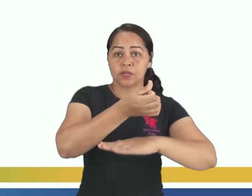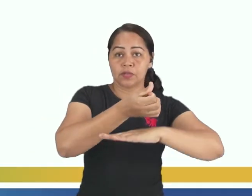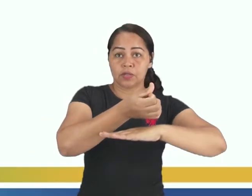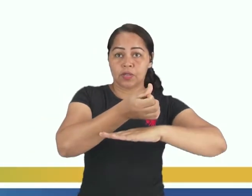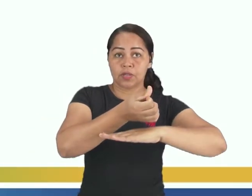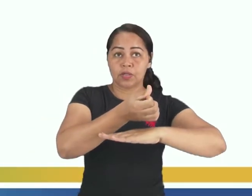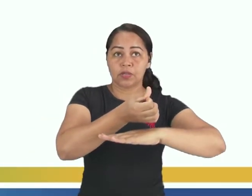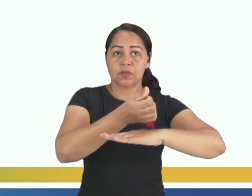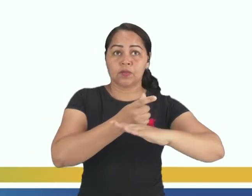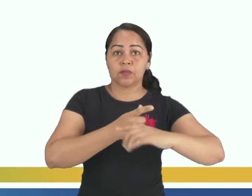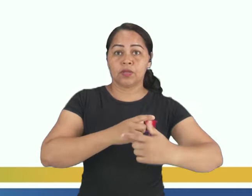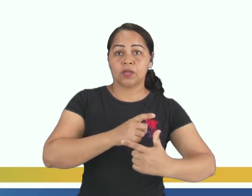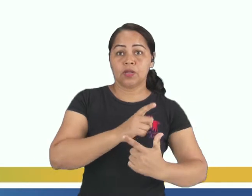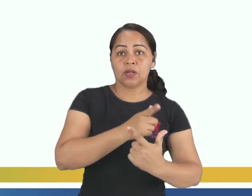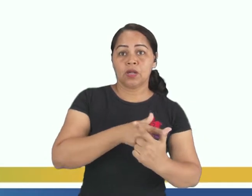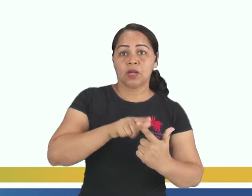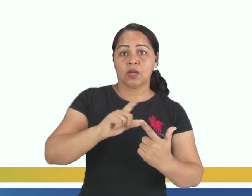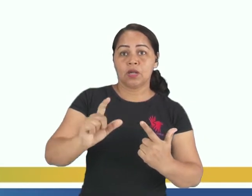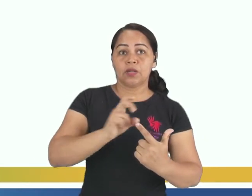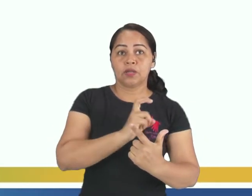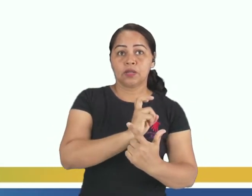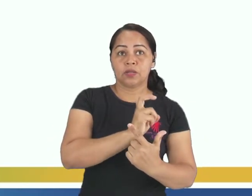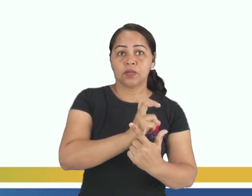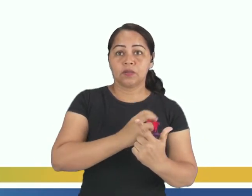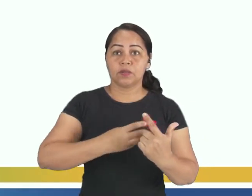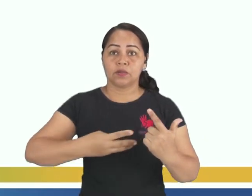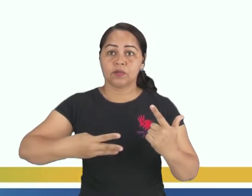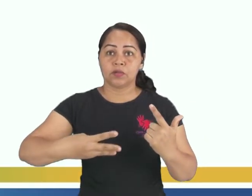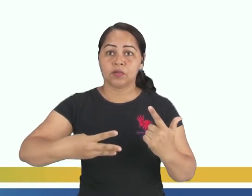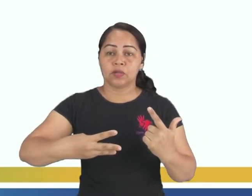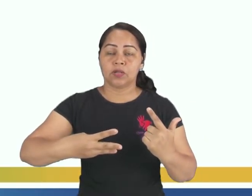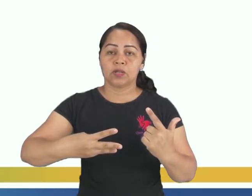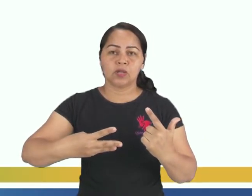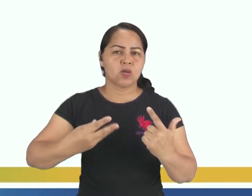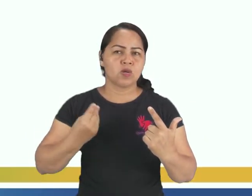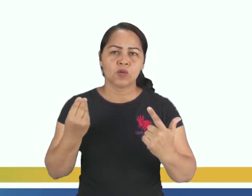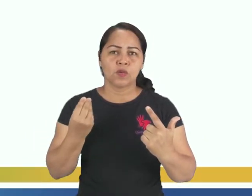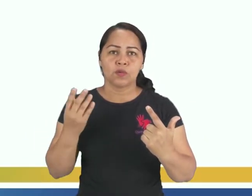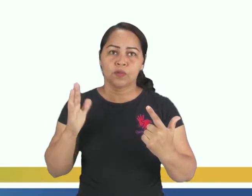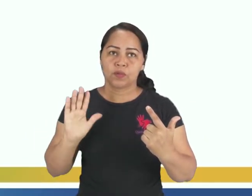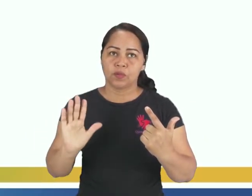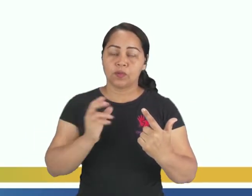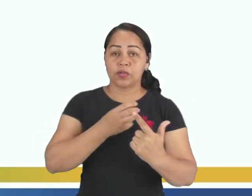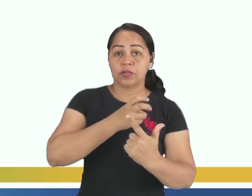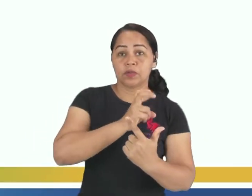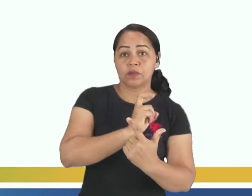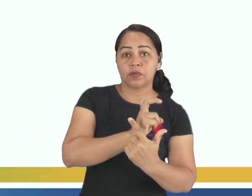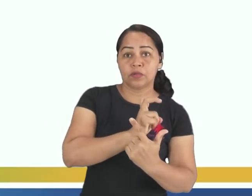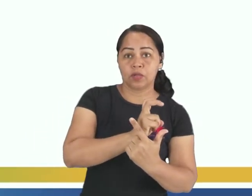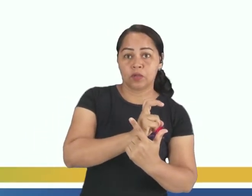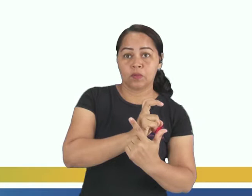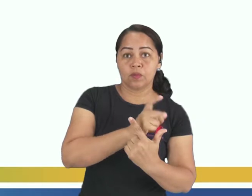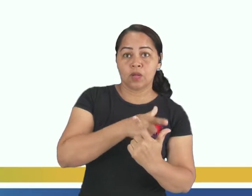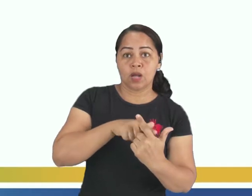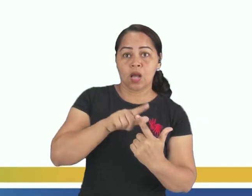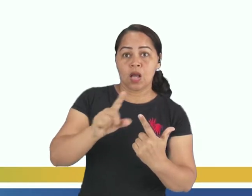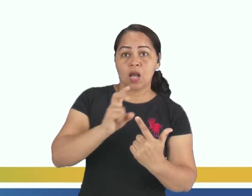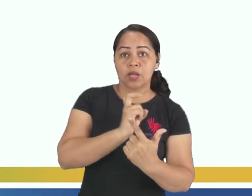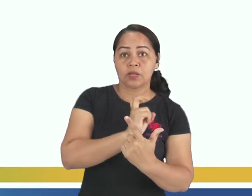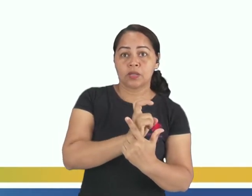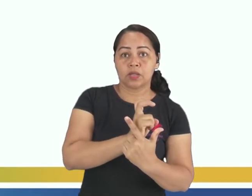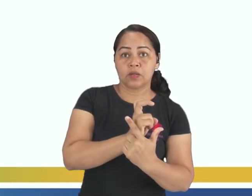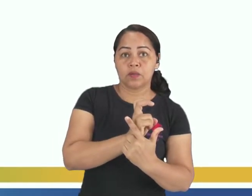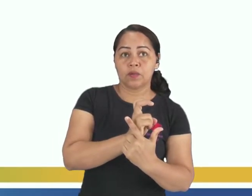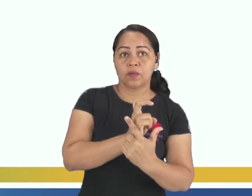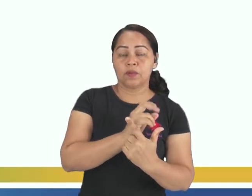Bom, eu tenho que multiplicar alguém aqui embaixo pela raiz quinta de 3, de modo que este denominador